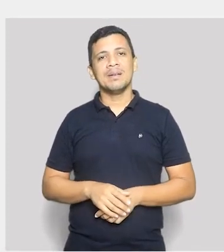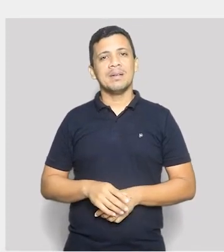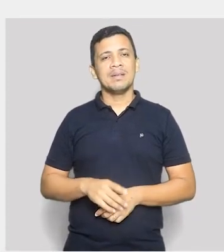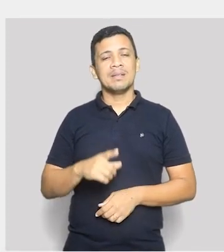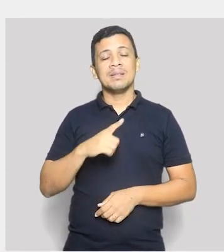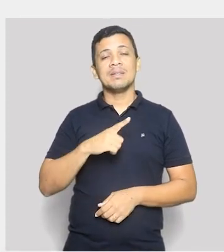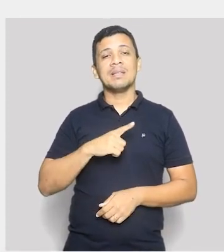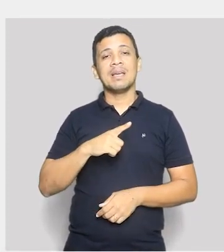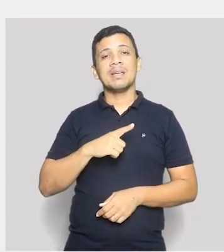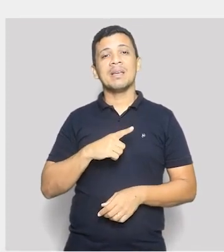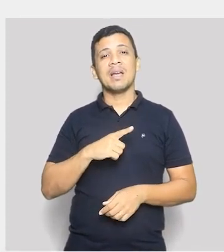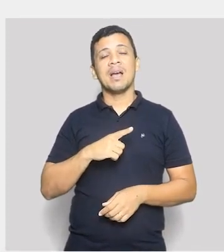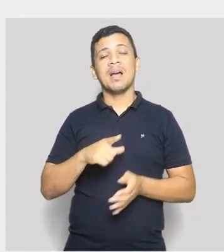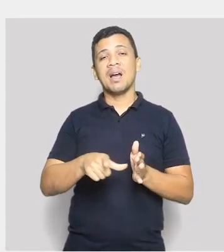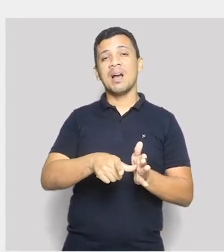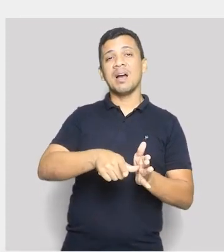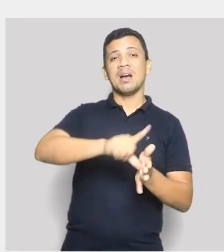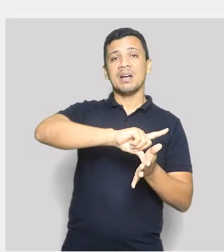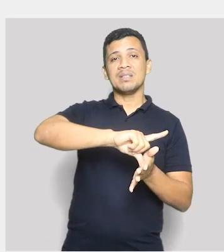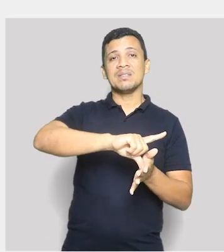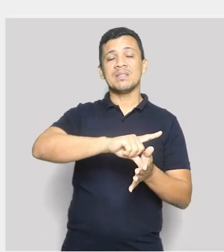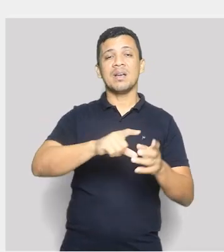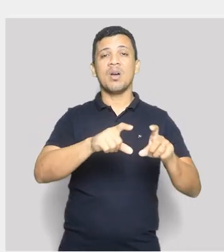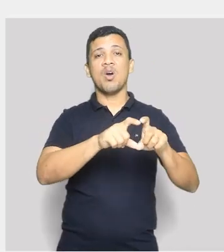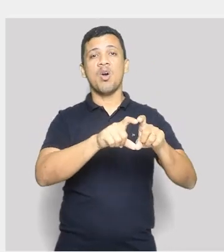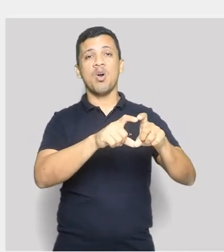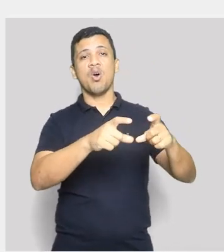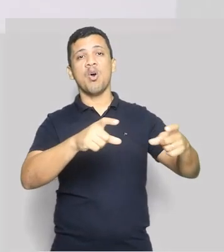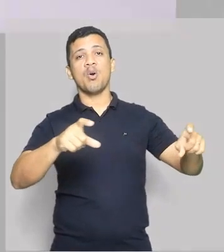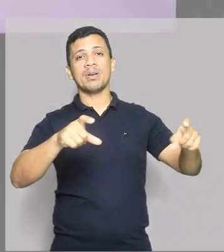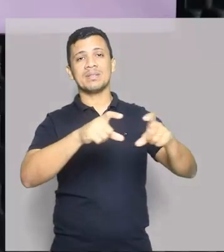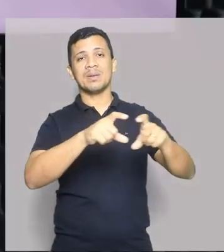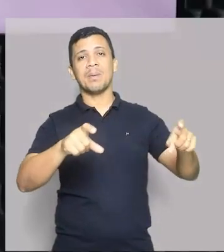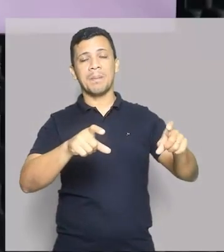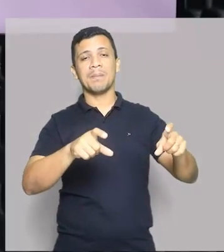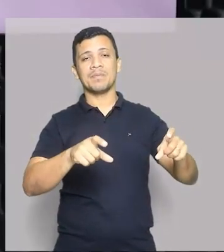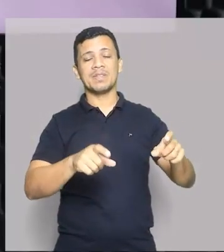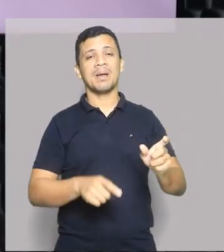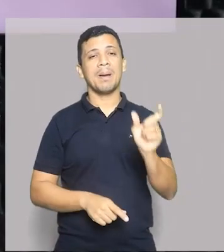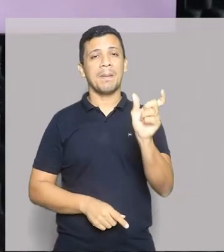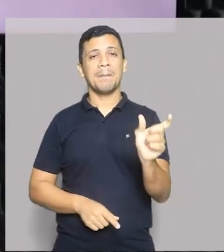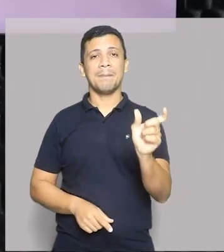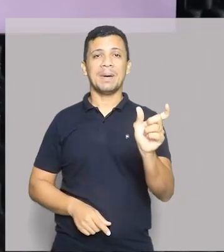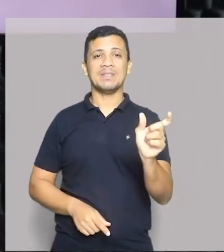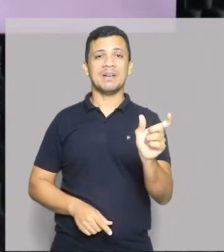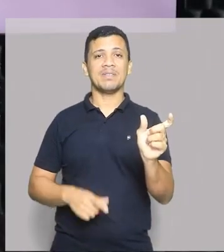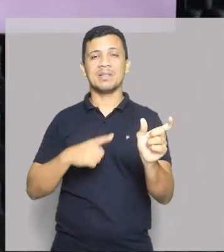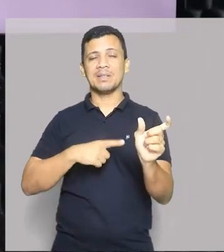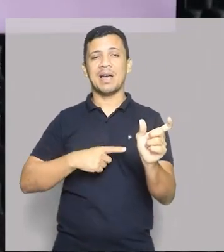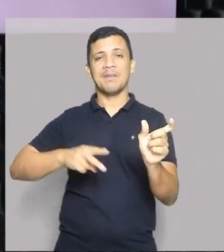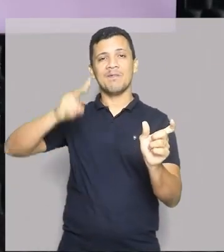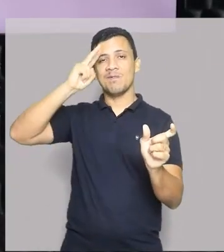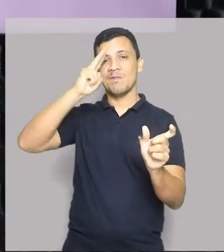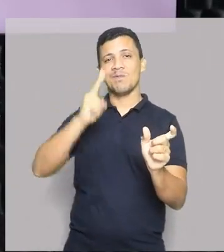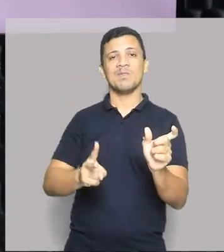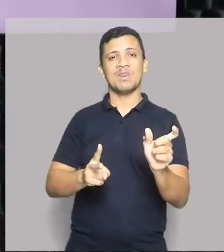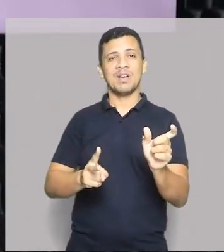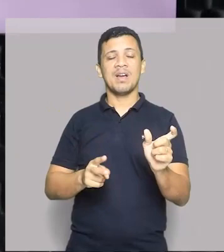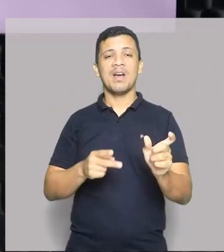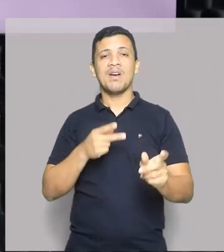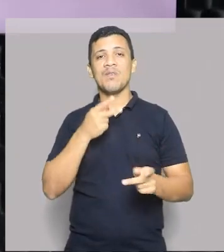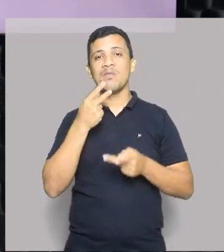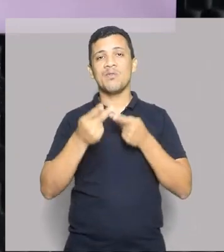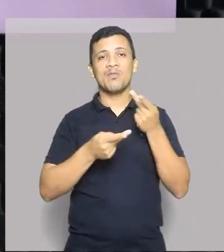vêm antecedidas de uma oração com um termo intensificador. Tá? Ele falou tanto que